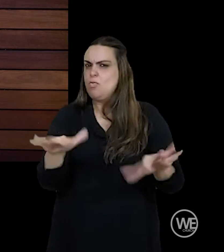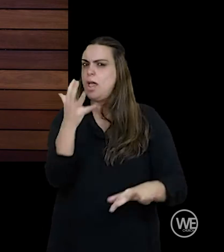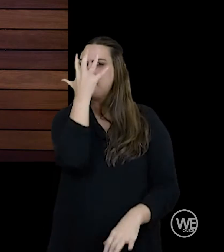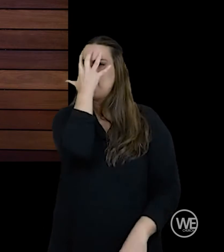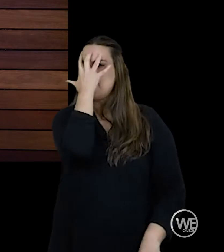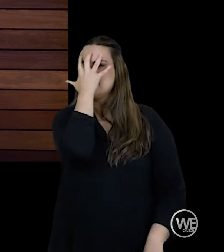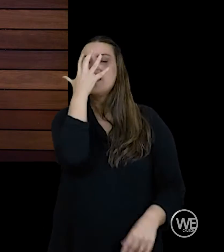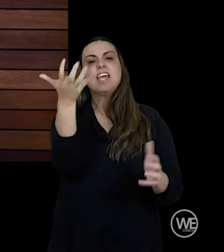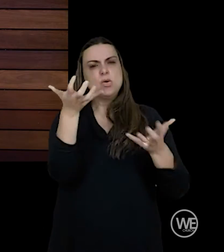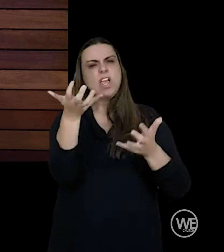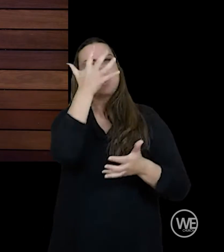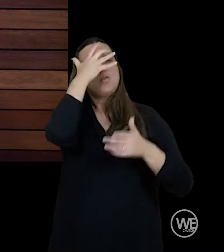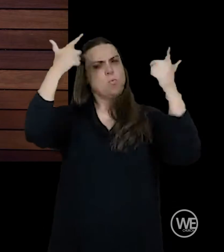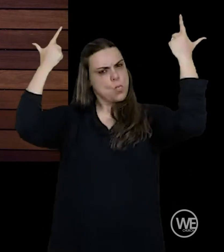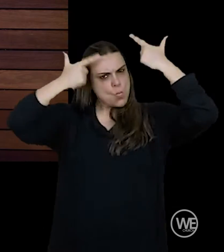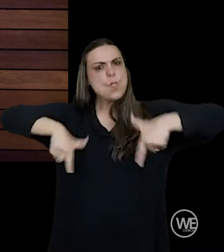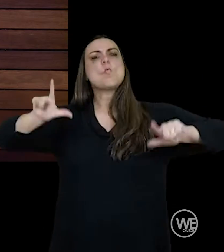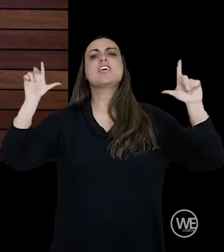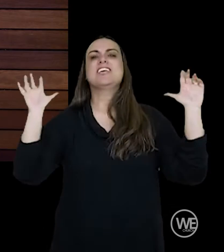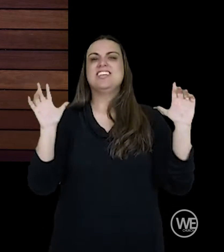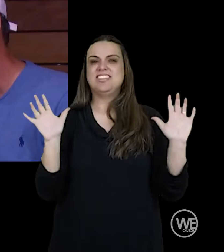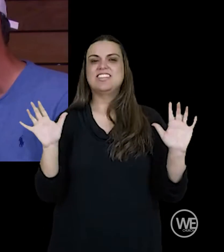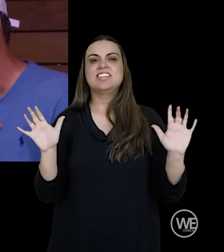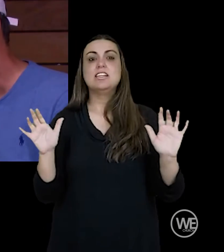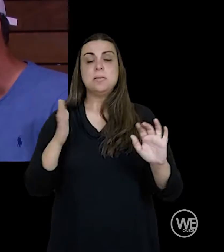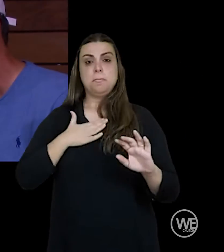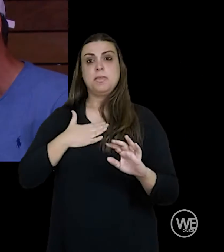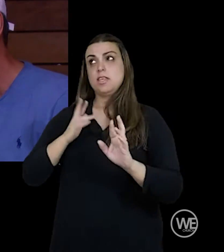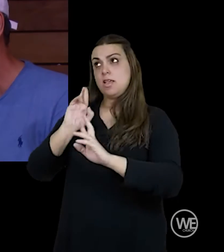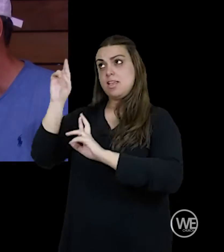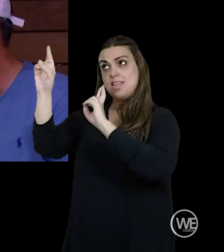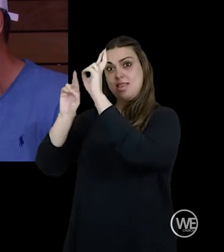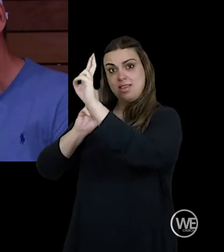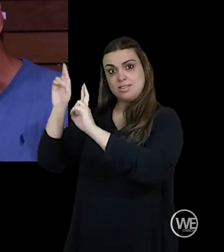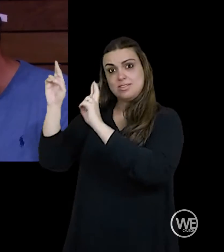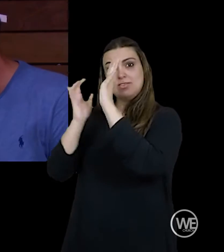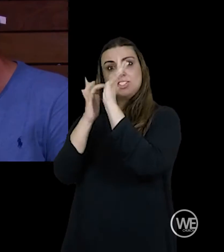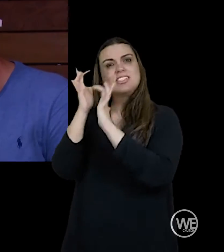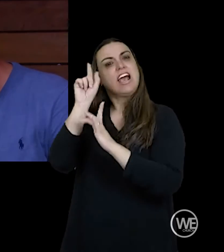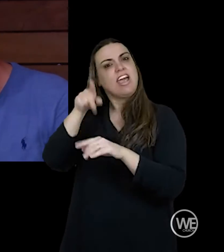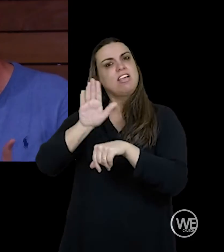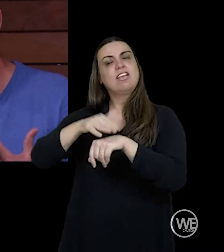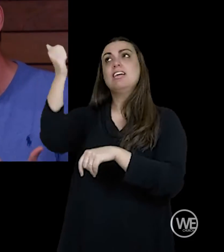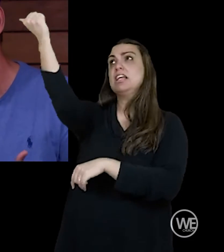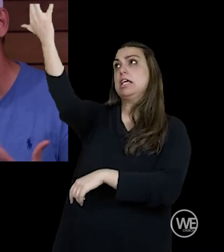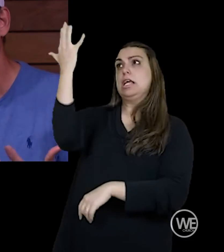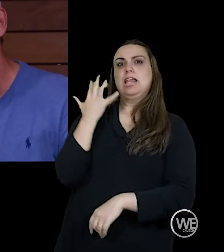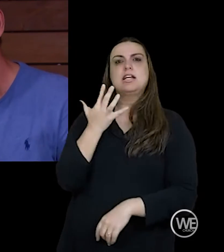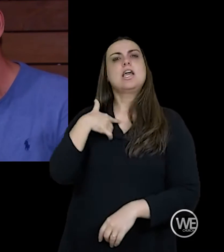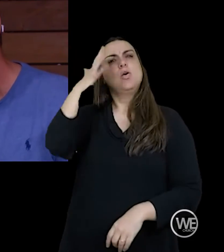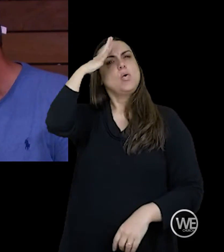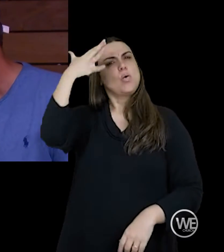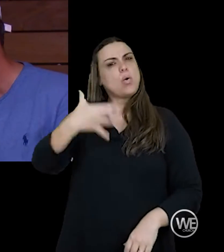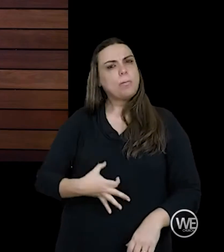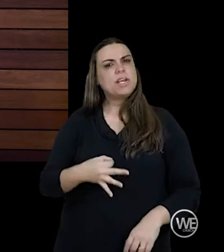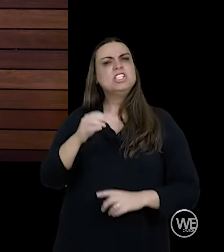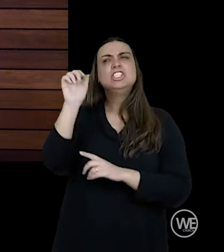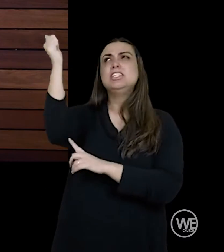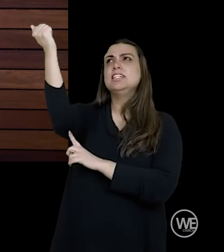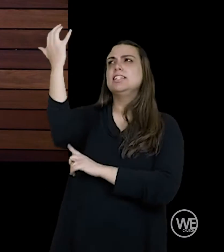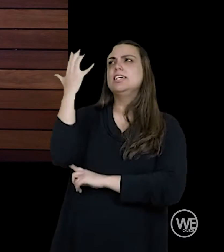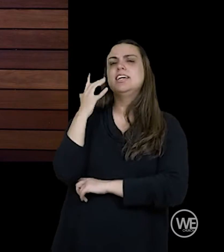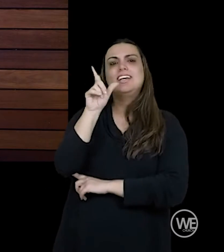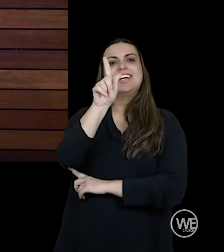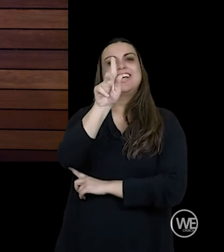né? A minha relação com Deus, com Jesus, é através da graça. Quando eu compreendi o que é a graça, a